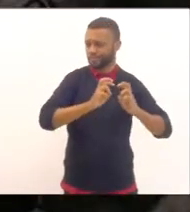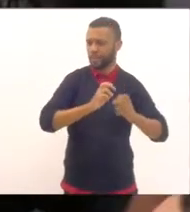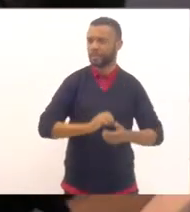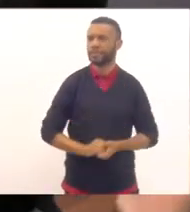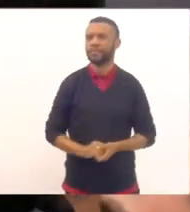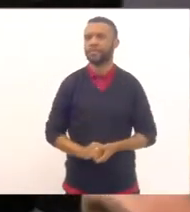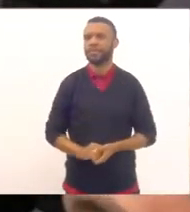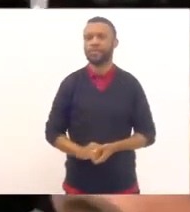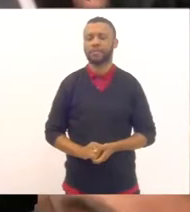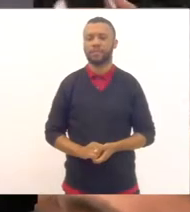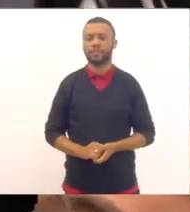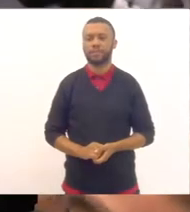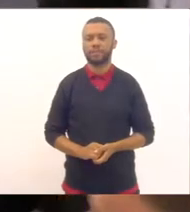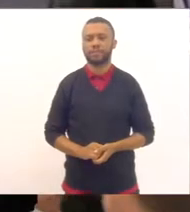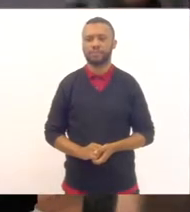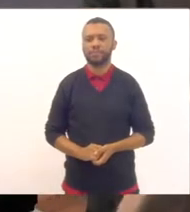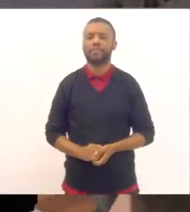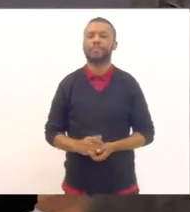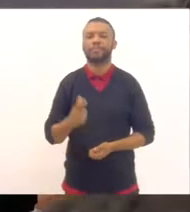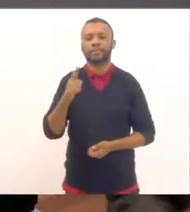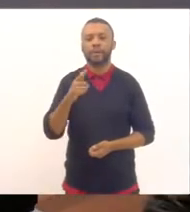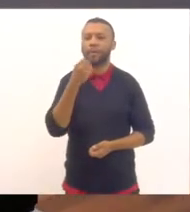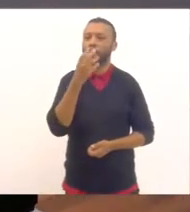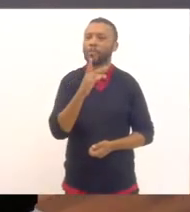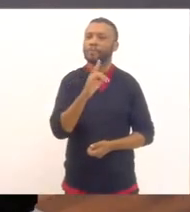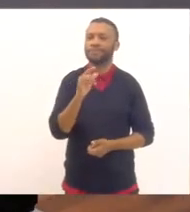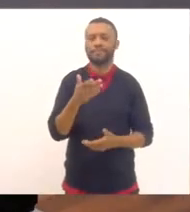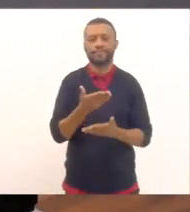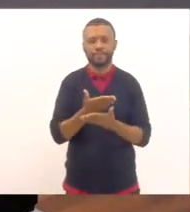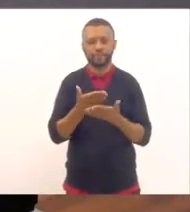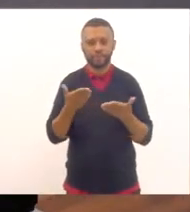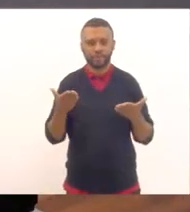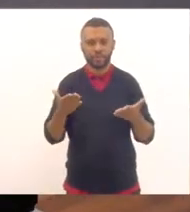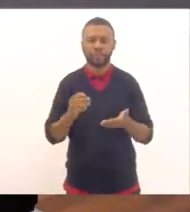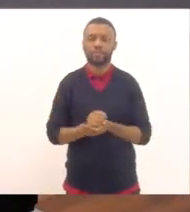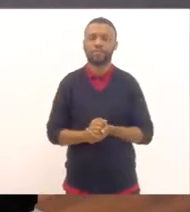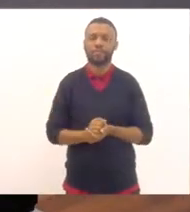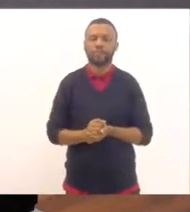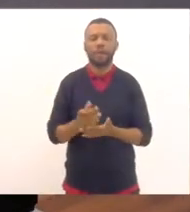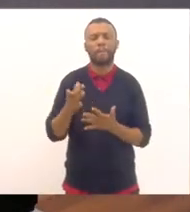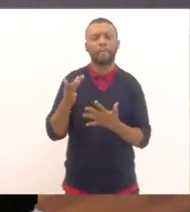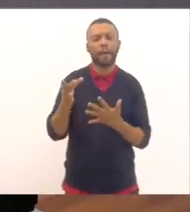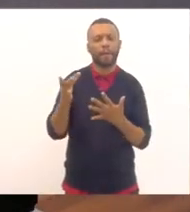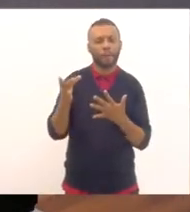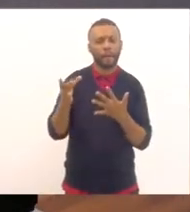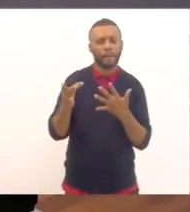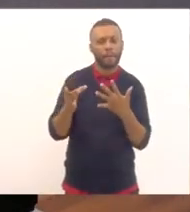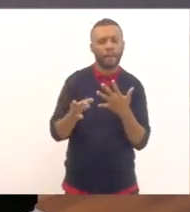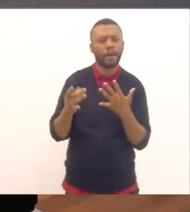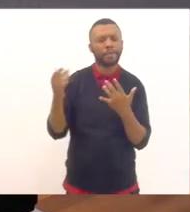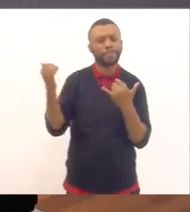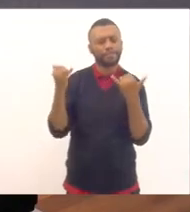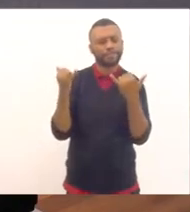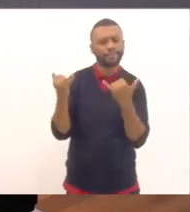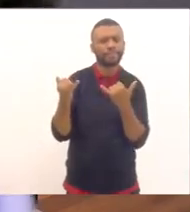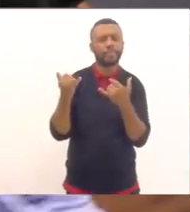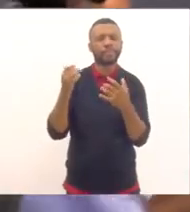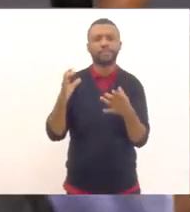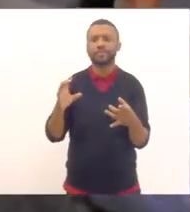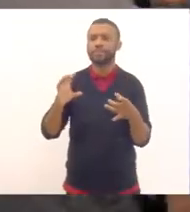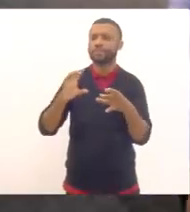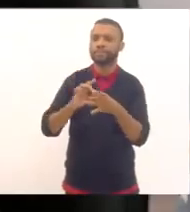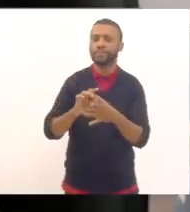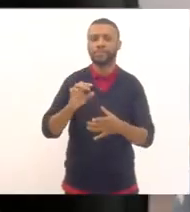rebote Olha a vez Bom dia a todos os detalhes com relação à aplicação do GPS